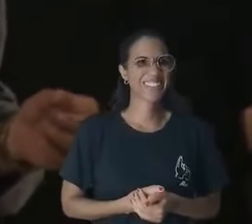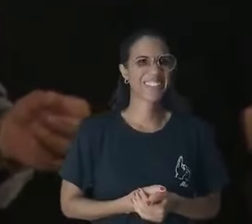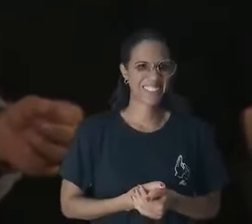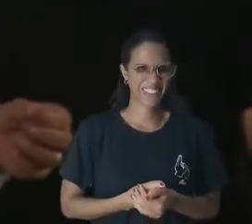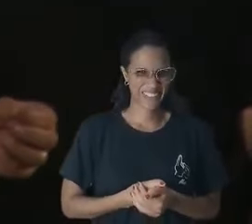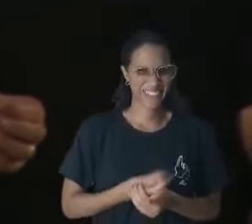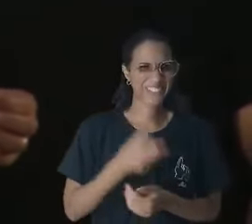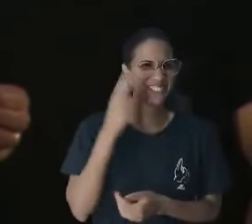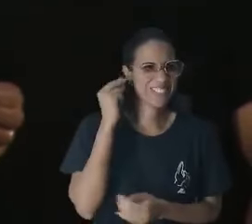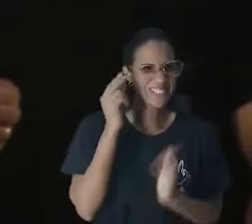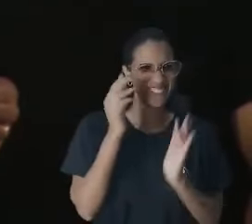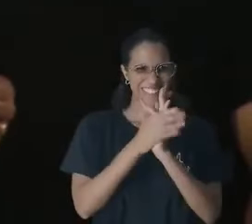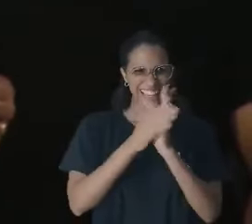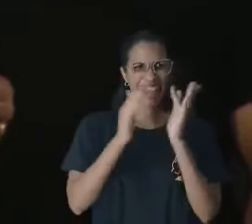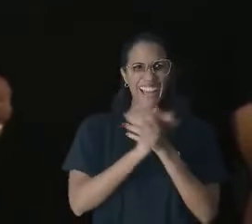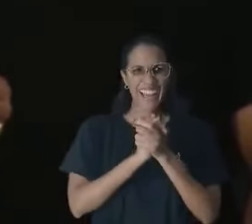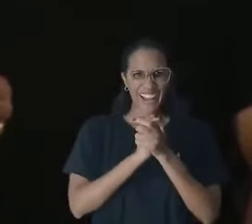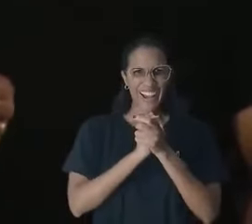Neymar,